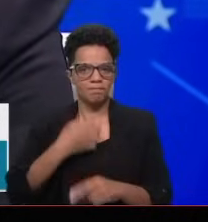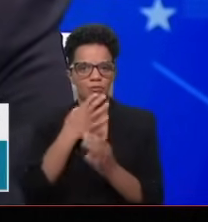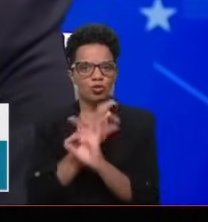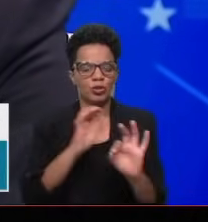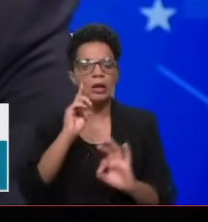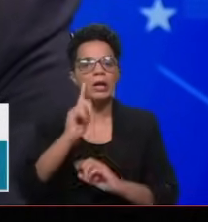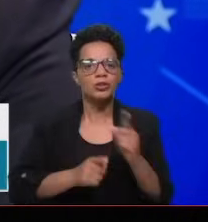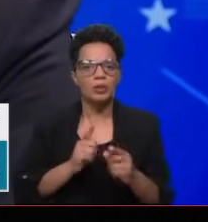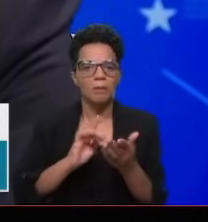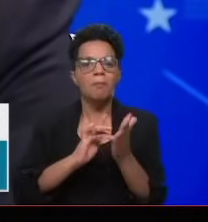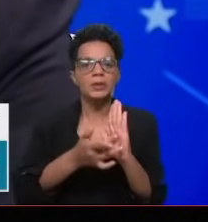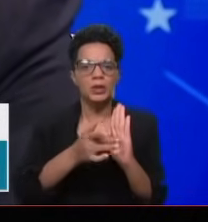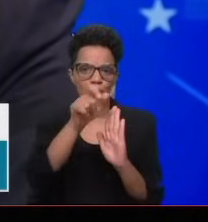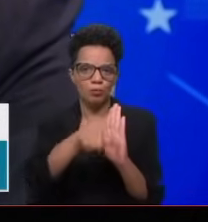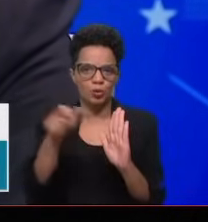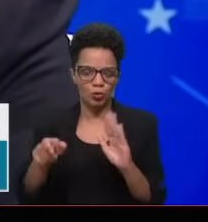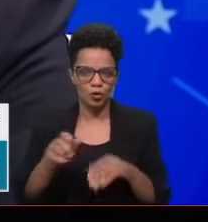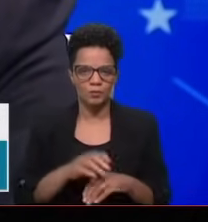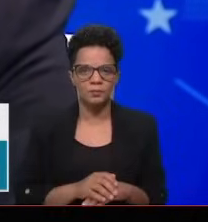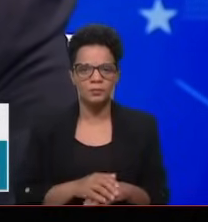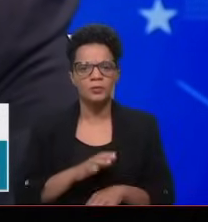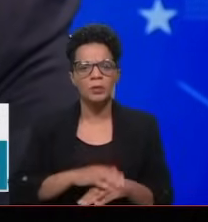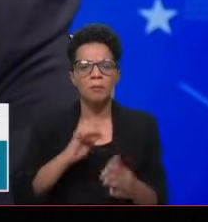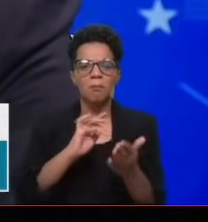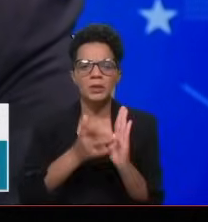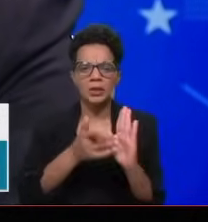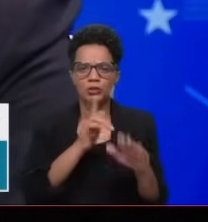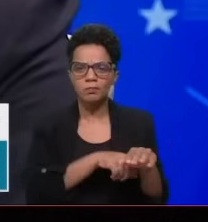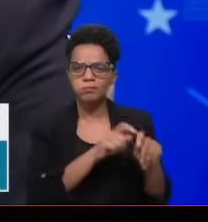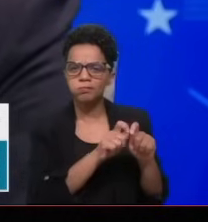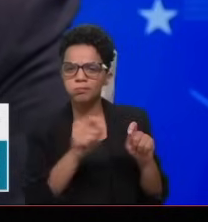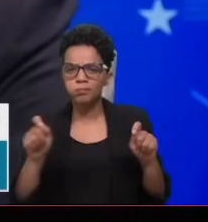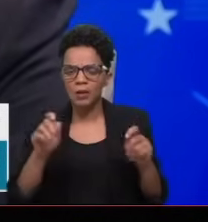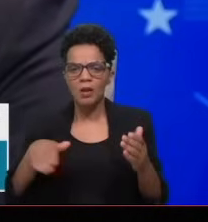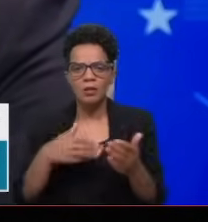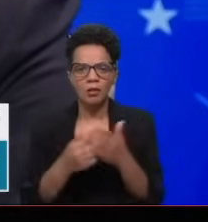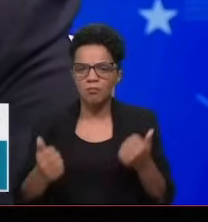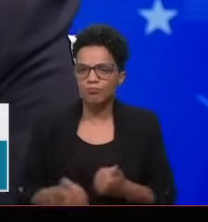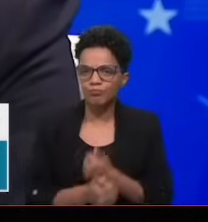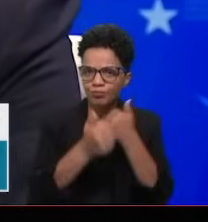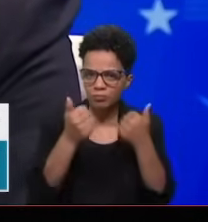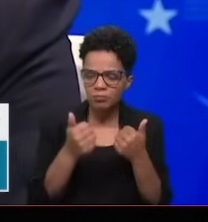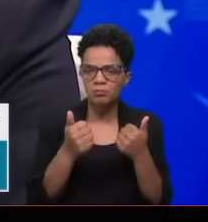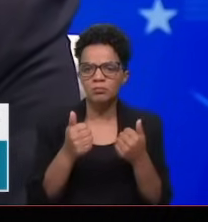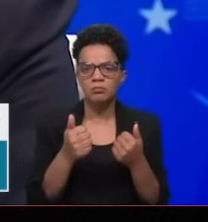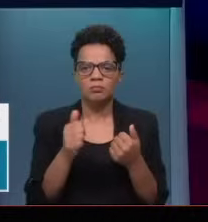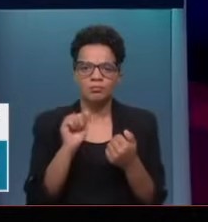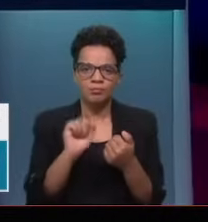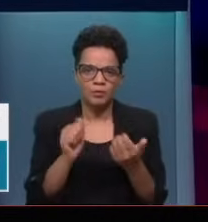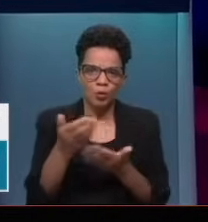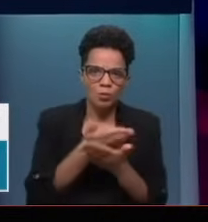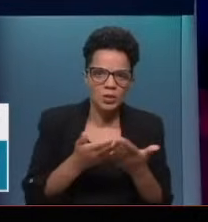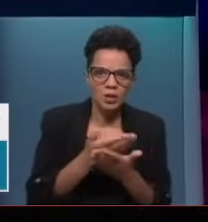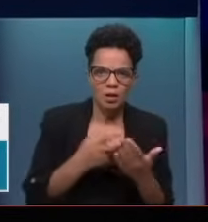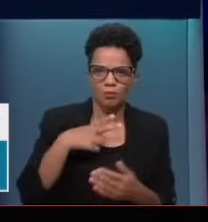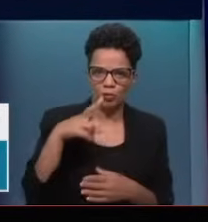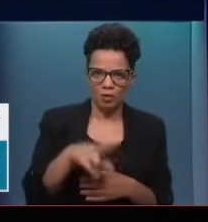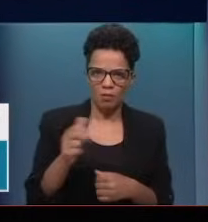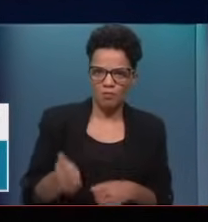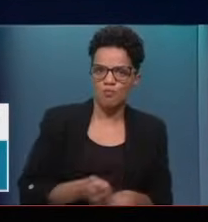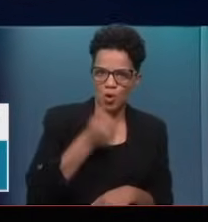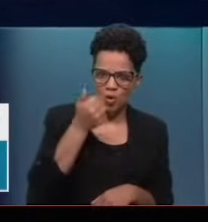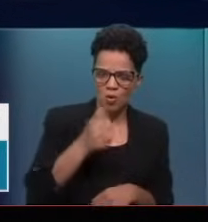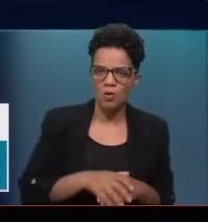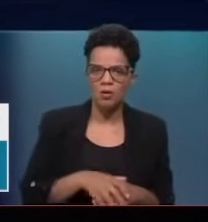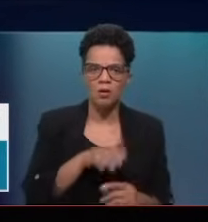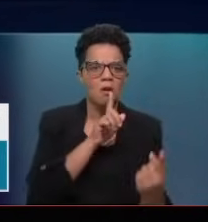brasileiros os brasileiros durante tanto tempo melhoraram e muito a parte comercial em Portugal com um